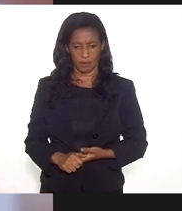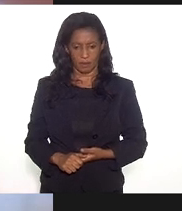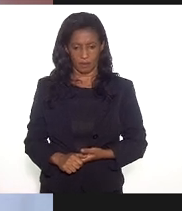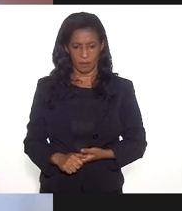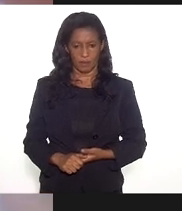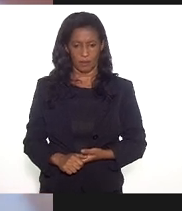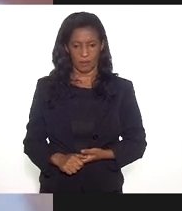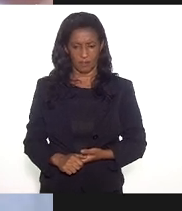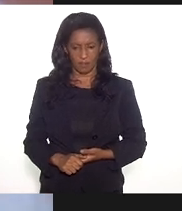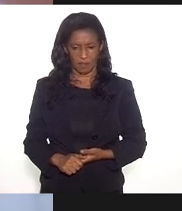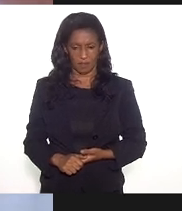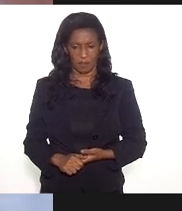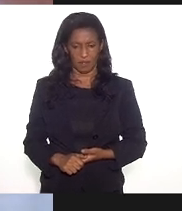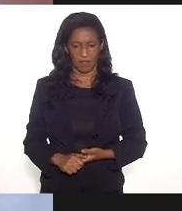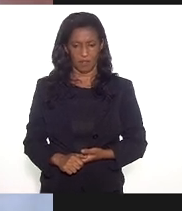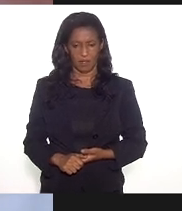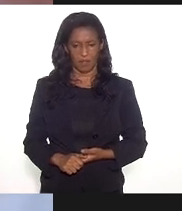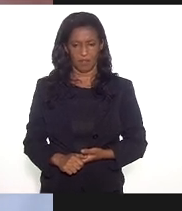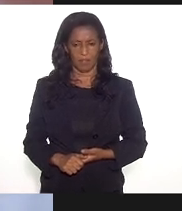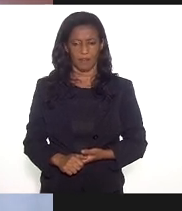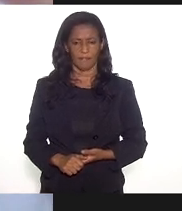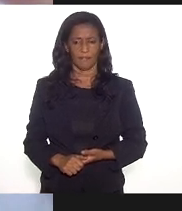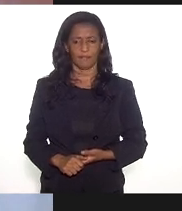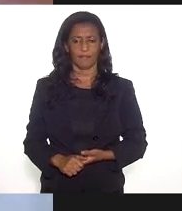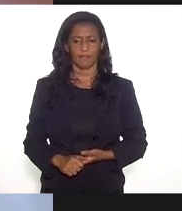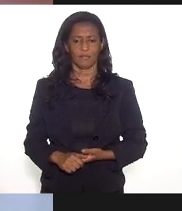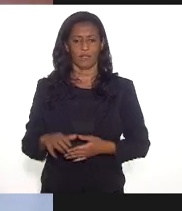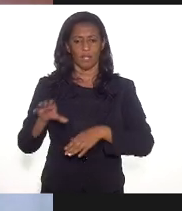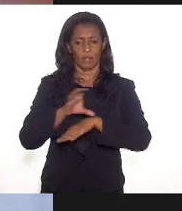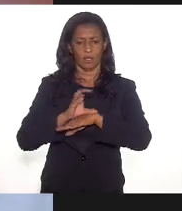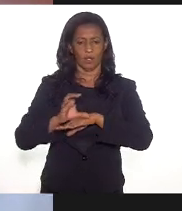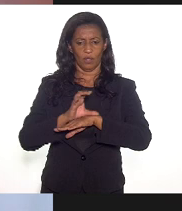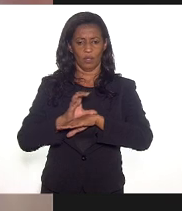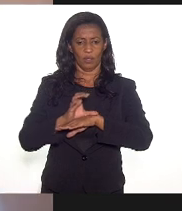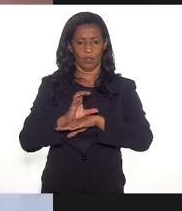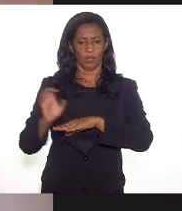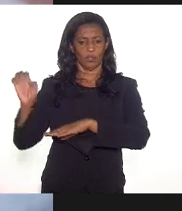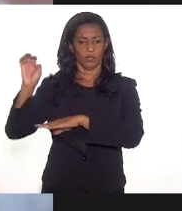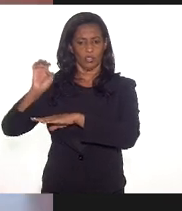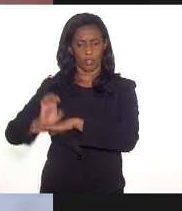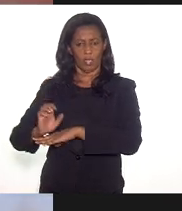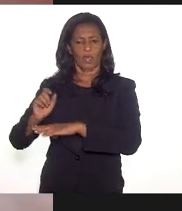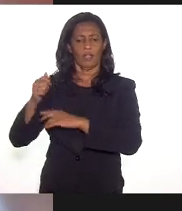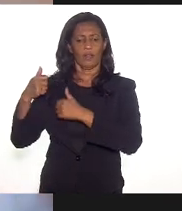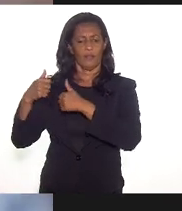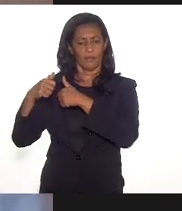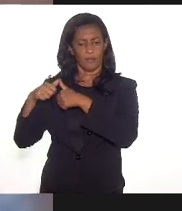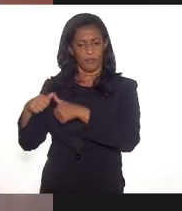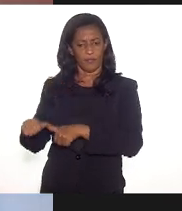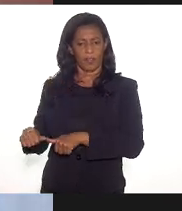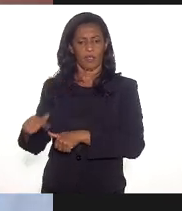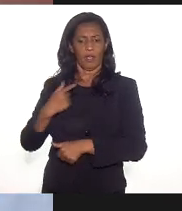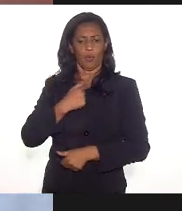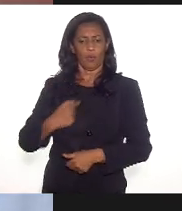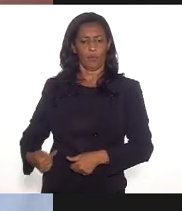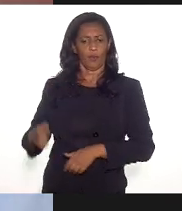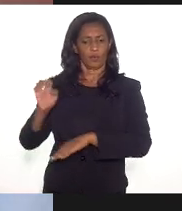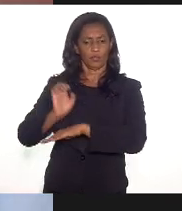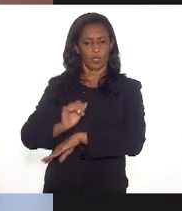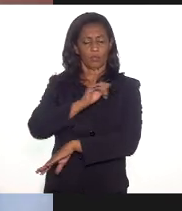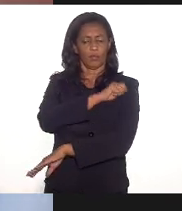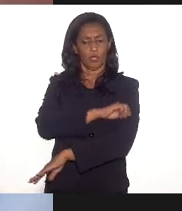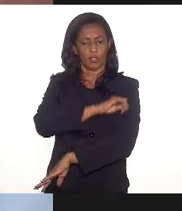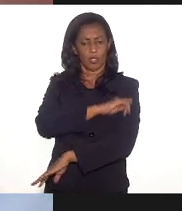B do artigo 196 da Constituição do Estado do Rio de Janeiro, fica vedado ao governo do Estado do